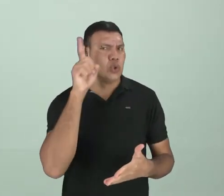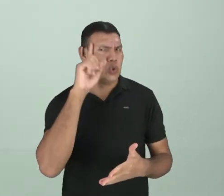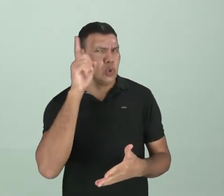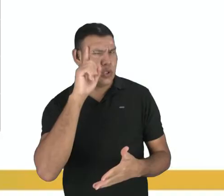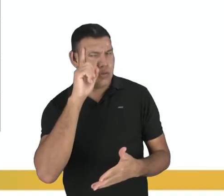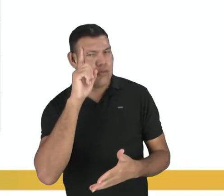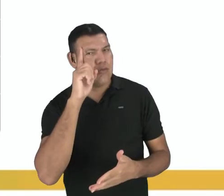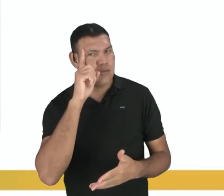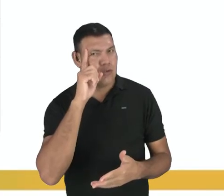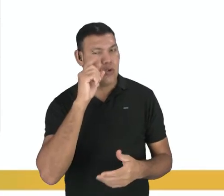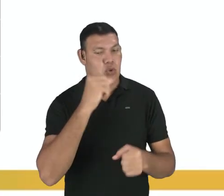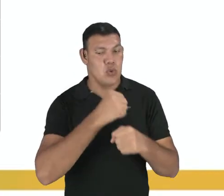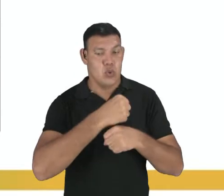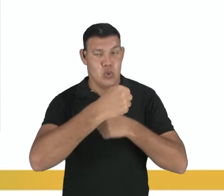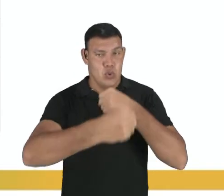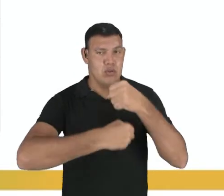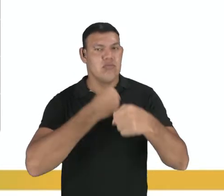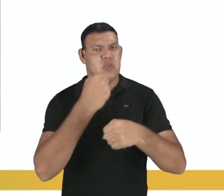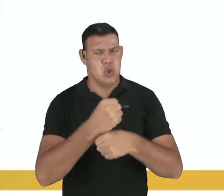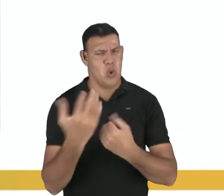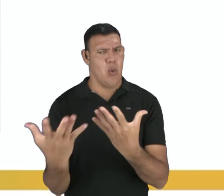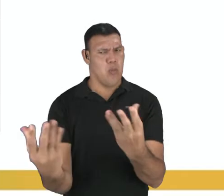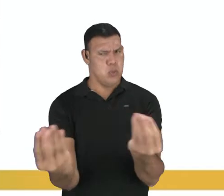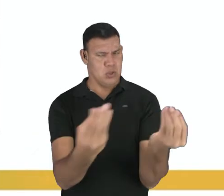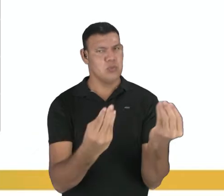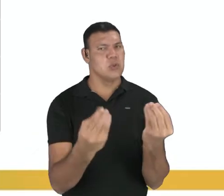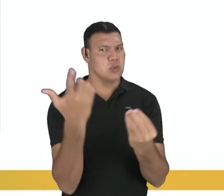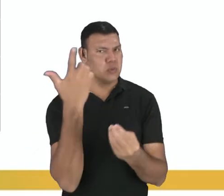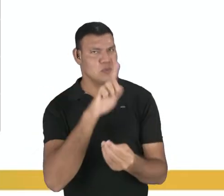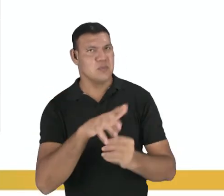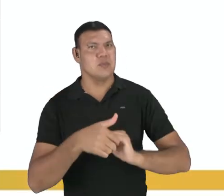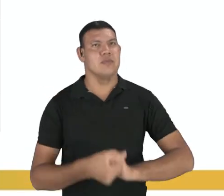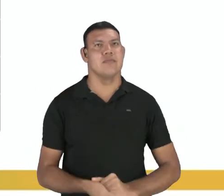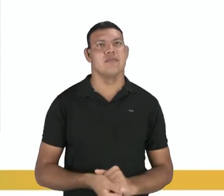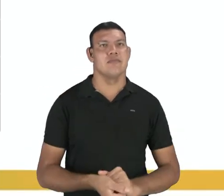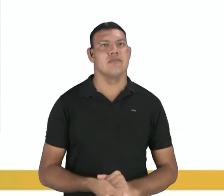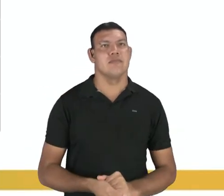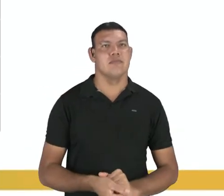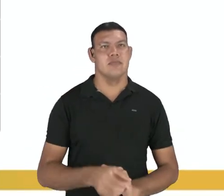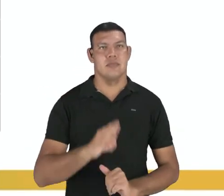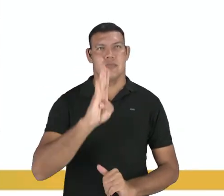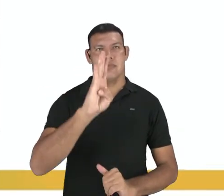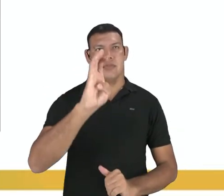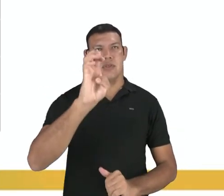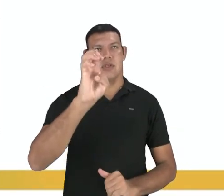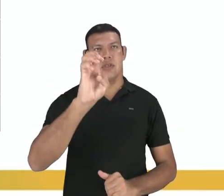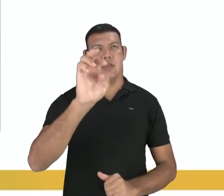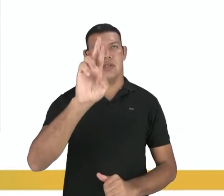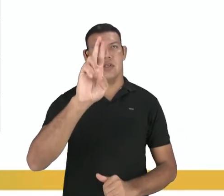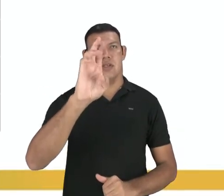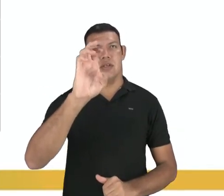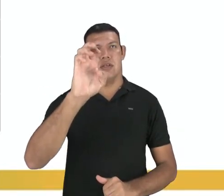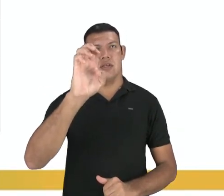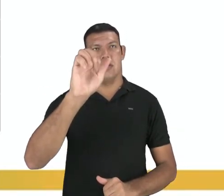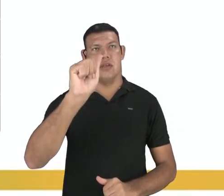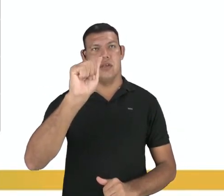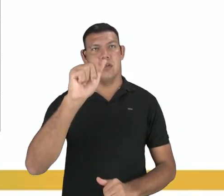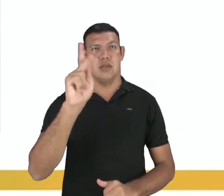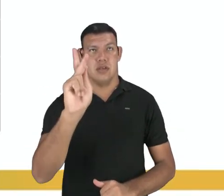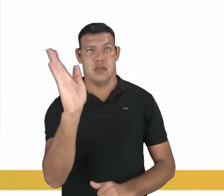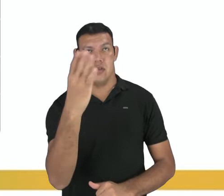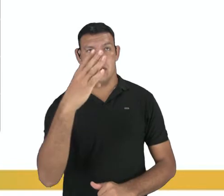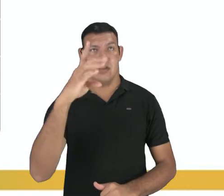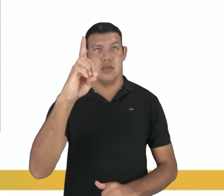ano. O verbo break down, né, que significa quebrar, parar de funcionar.